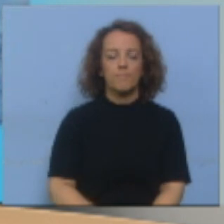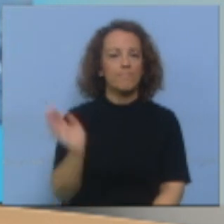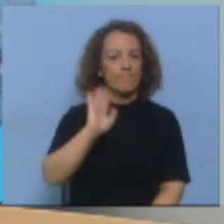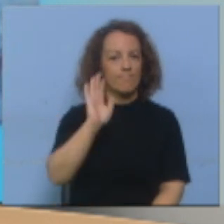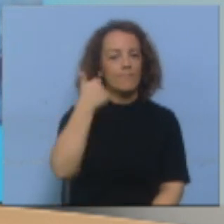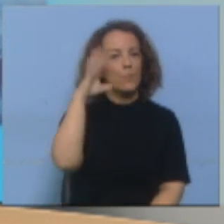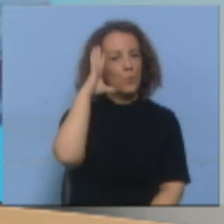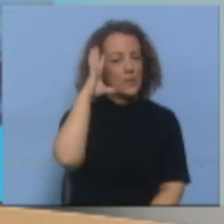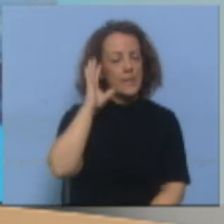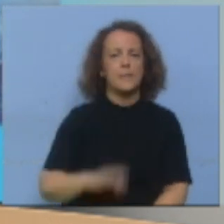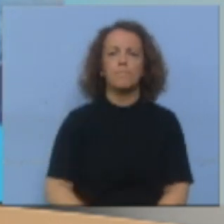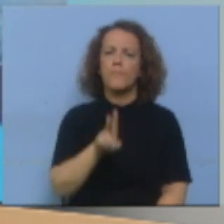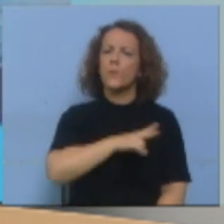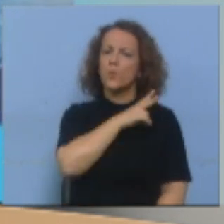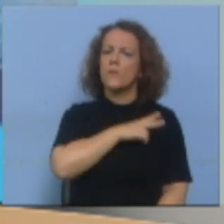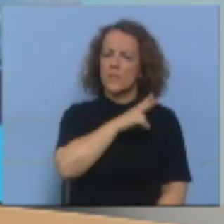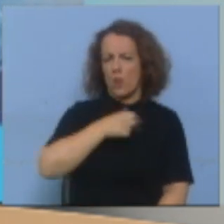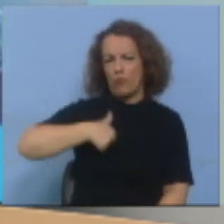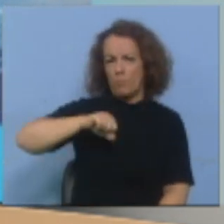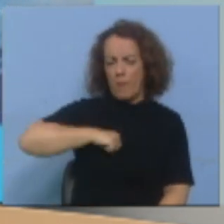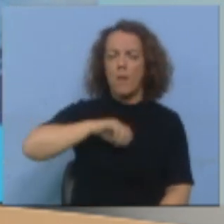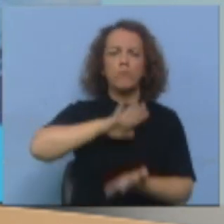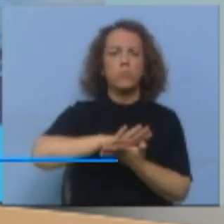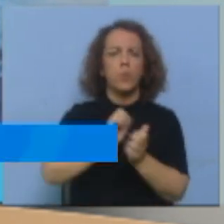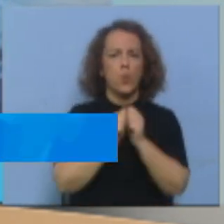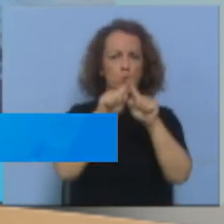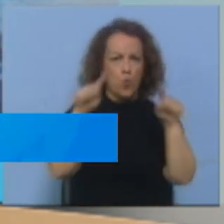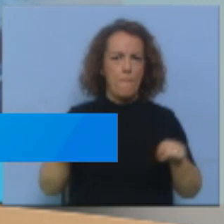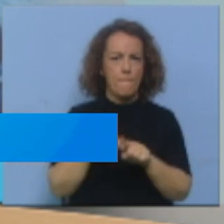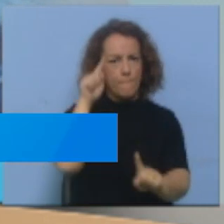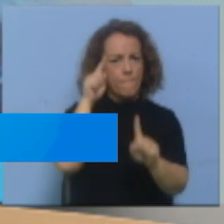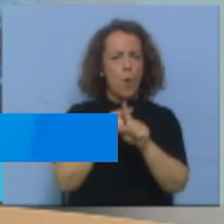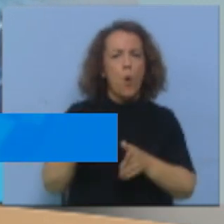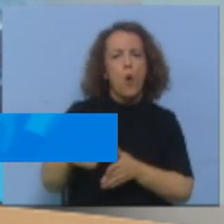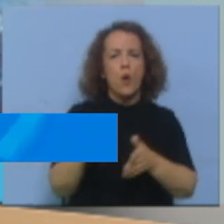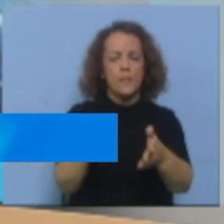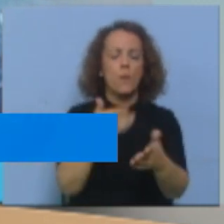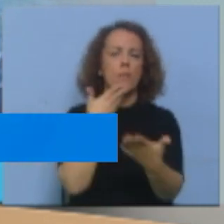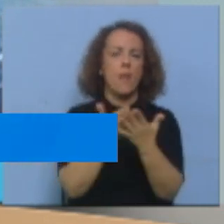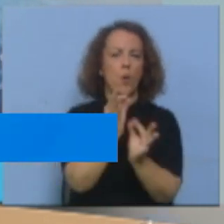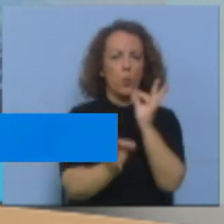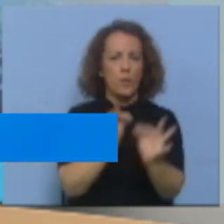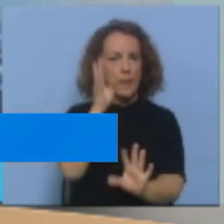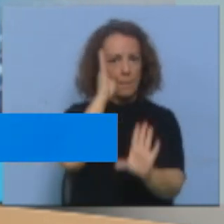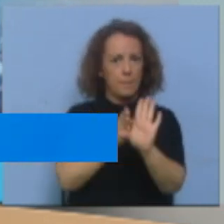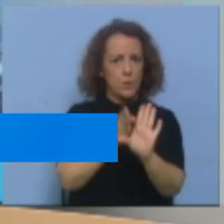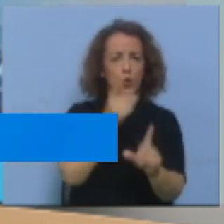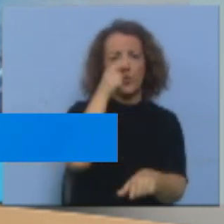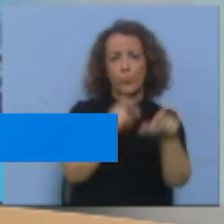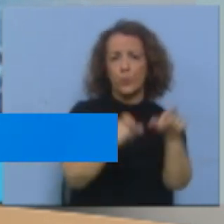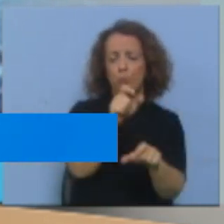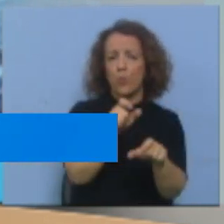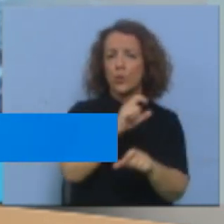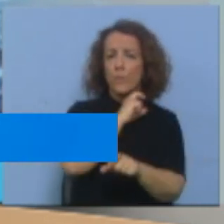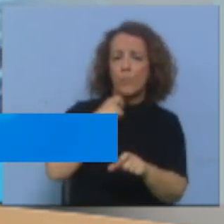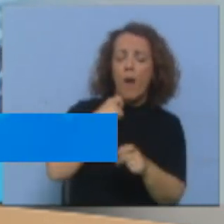Olá, muito boa tarde. Uma universidade de Espanha publicou um documento com orientações para o cuidado psicológico dos sacerdotes, dos frades